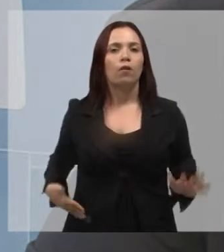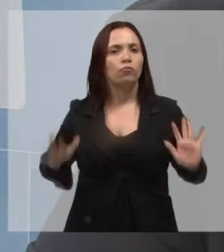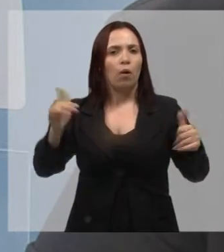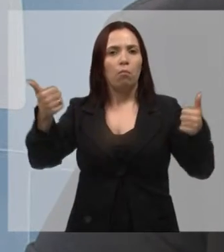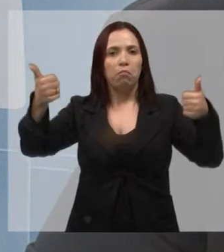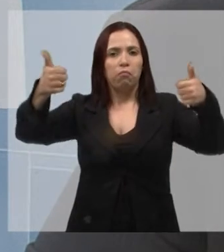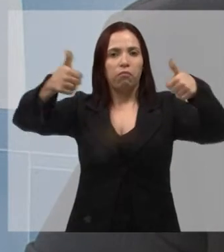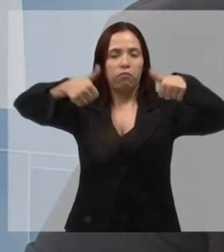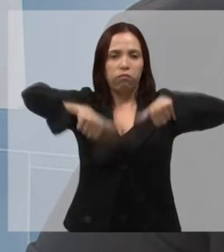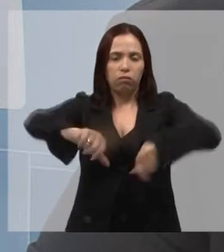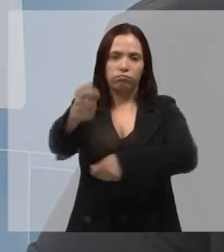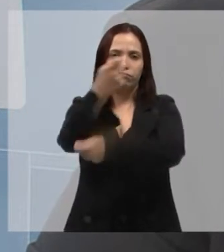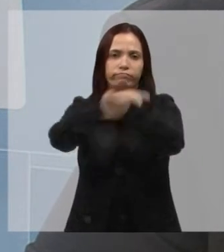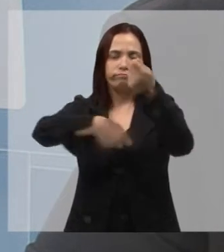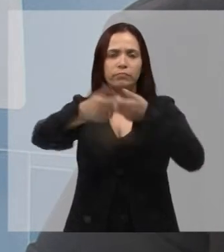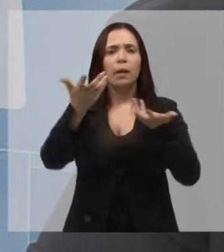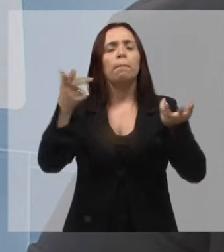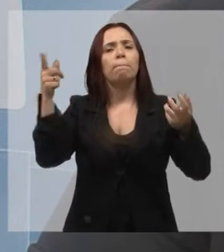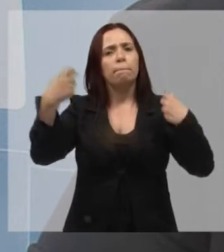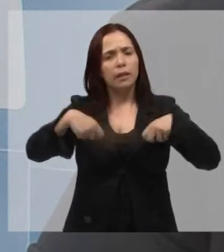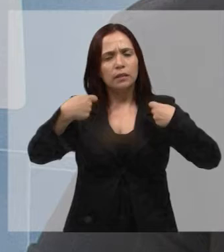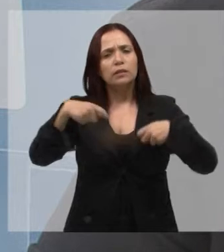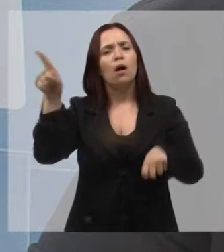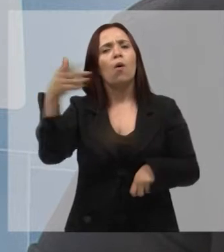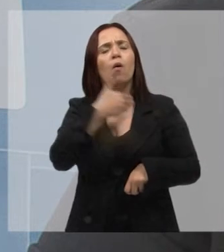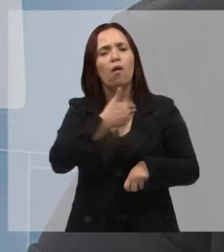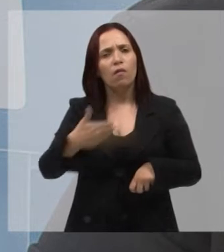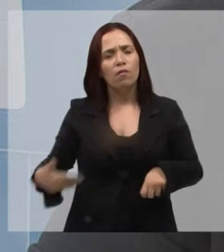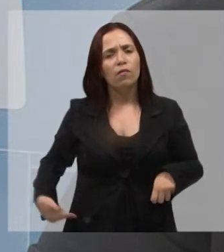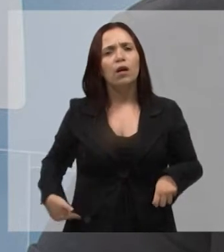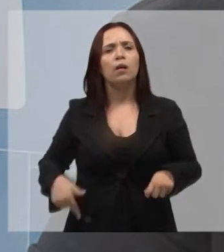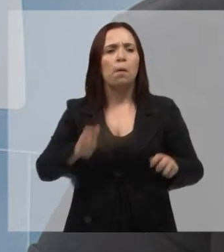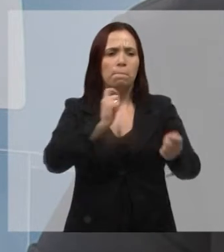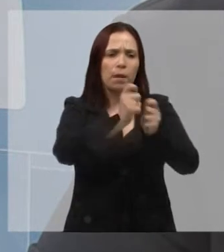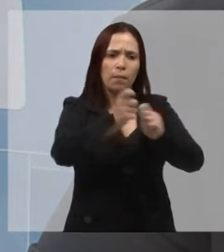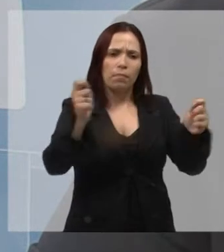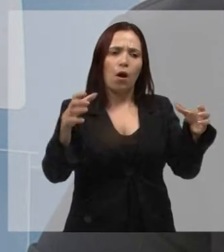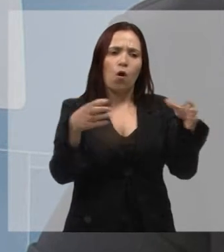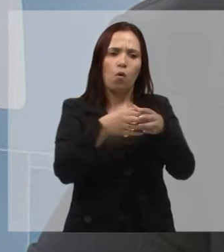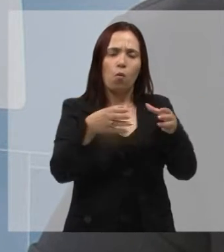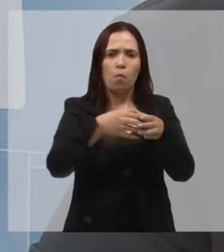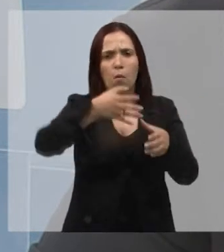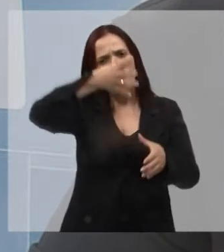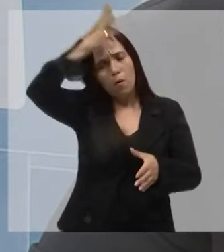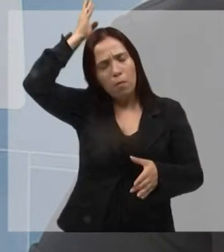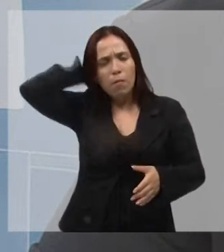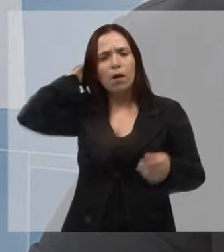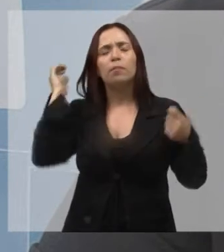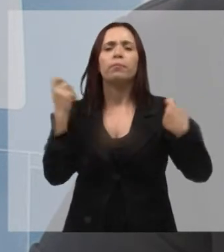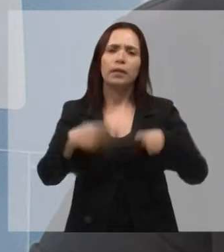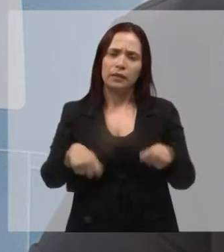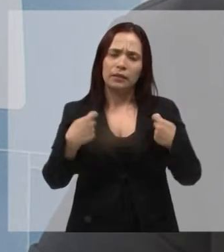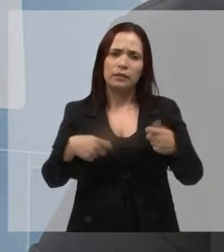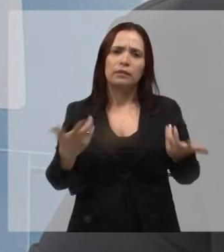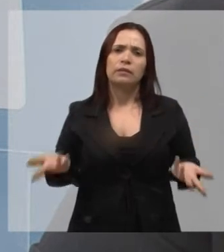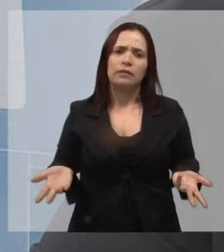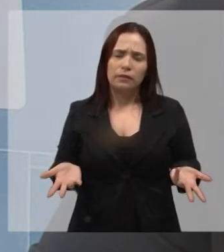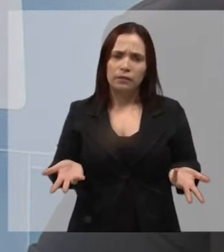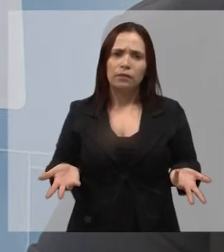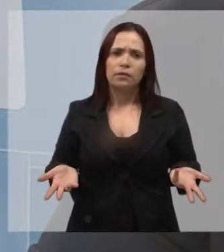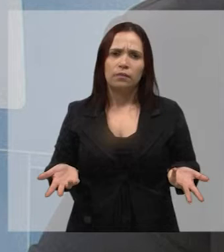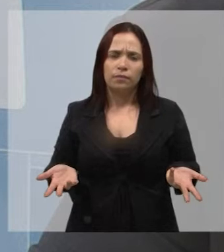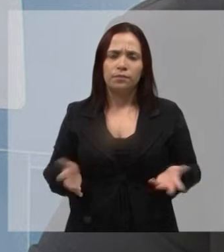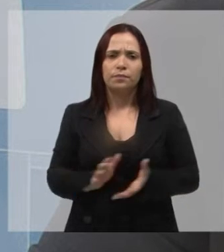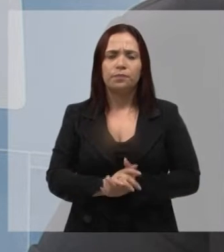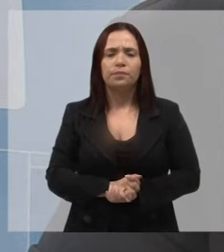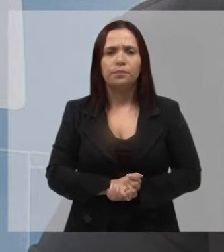deveria Romeu Zema. fazer uma exceção e pagar pelo menos aos que tiveram